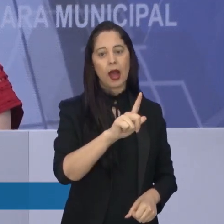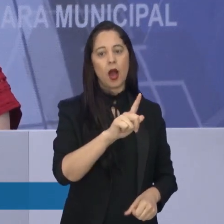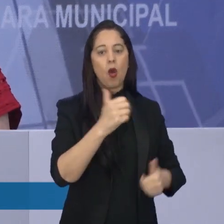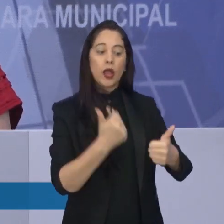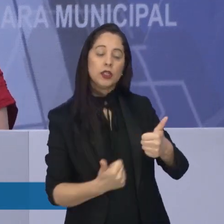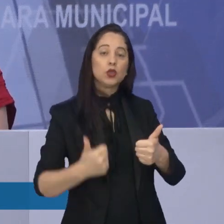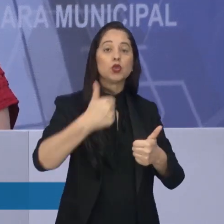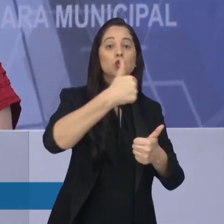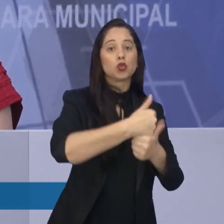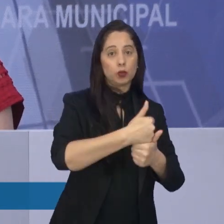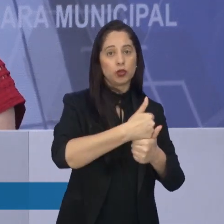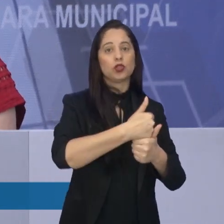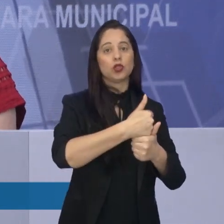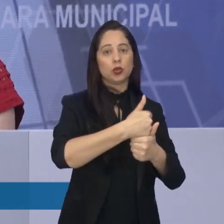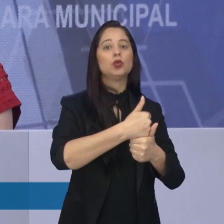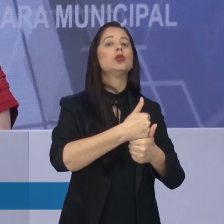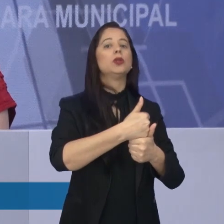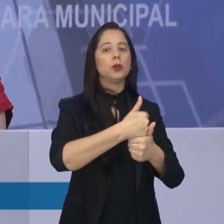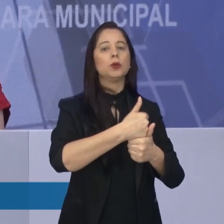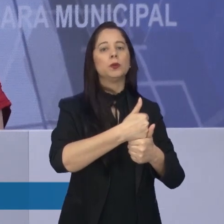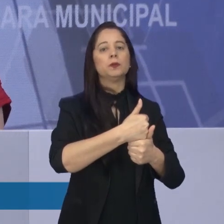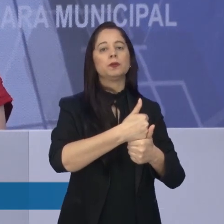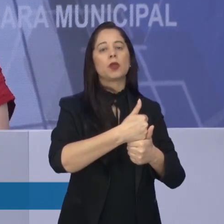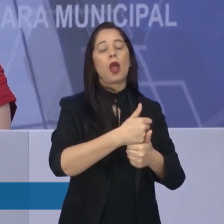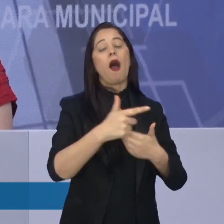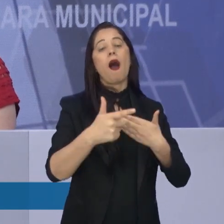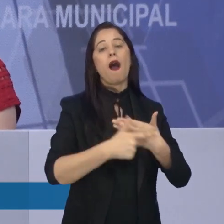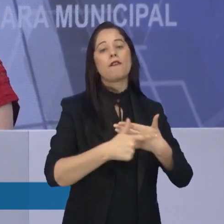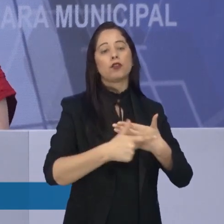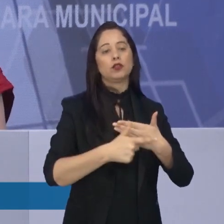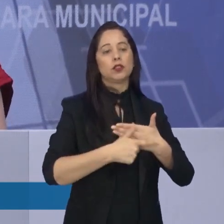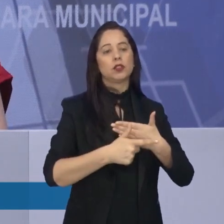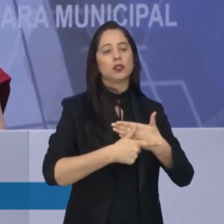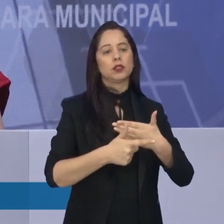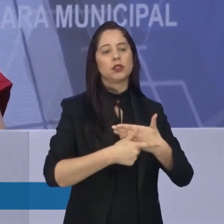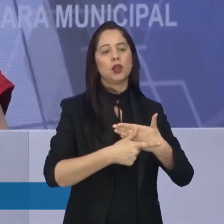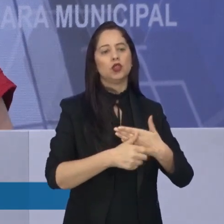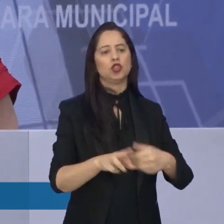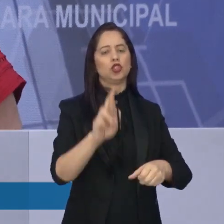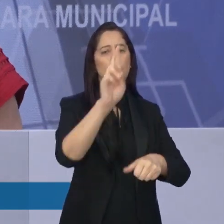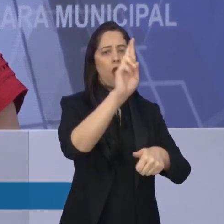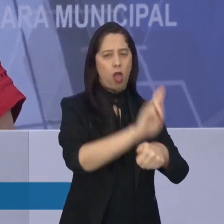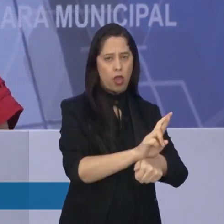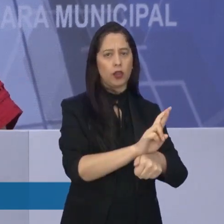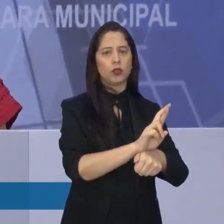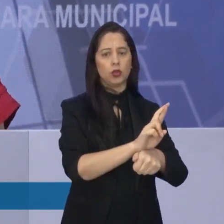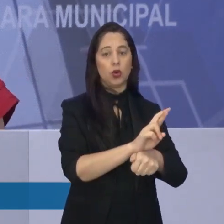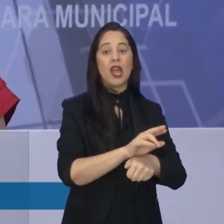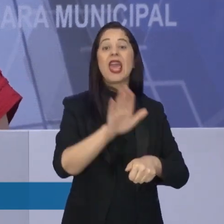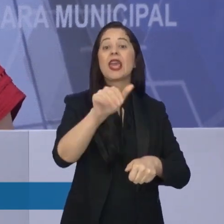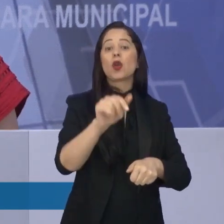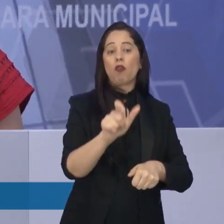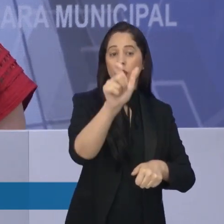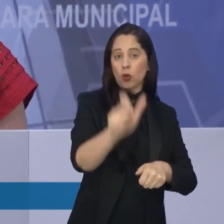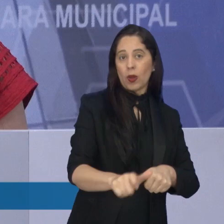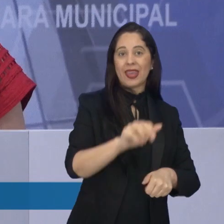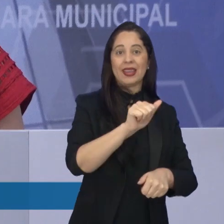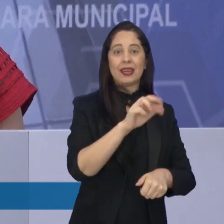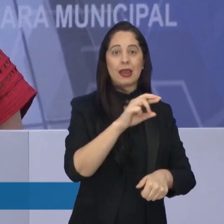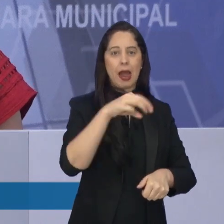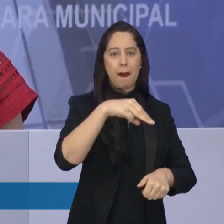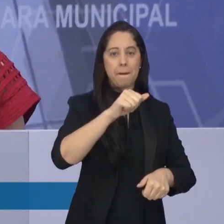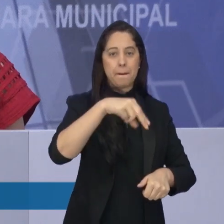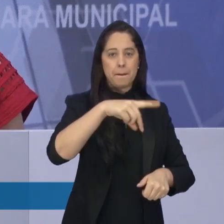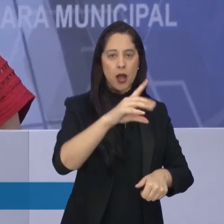assumiu a função de reitor no ITA e convidou Armando Milioni para ser seu assessor.